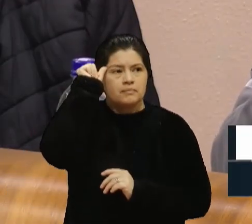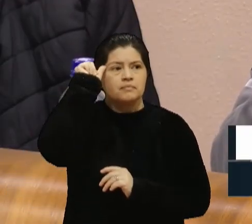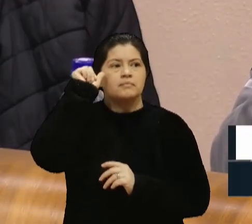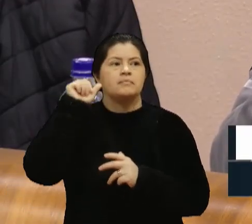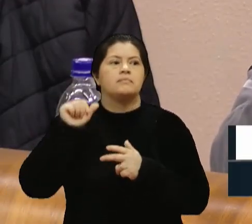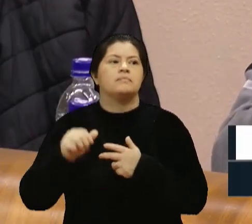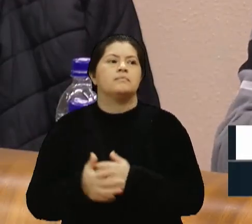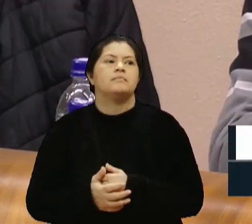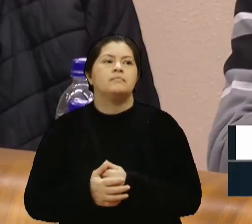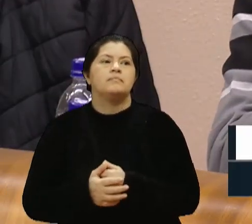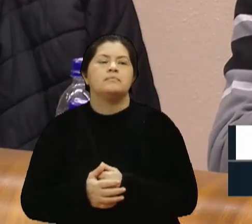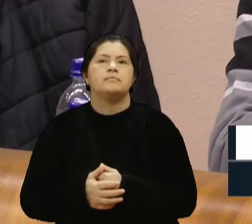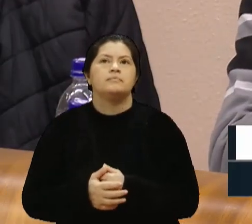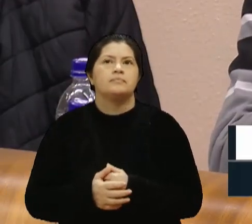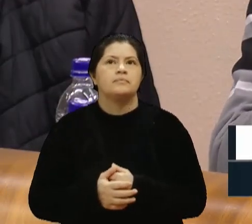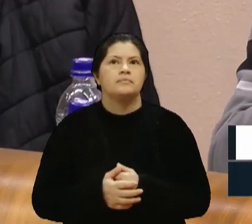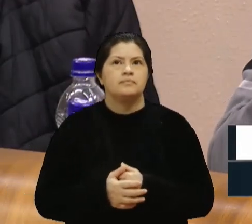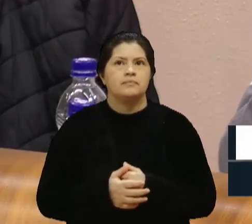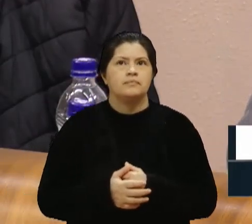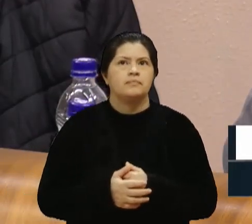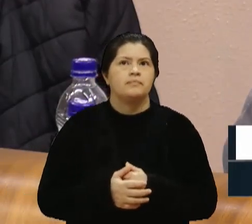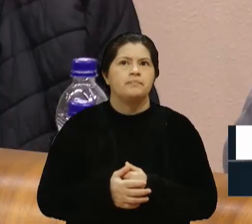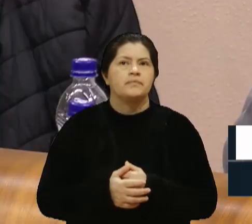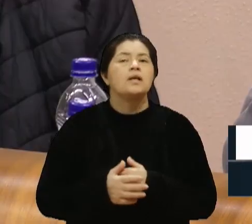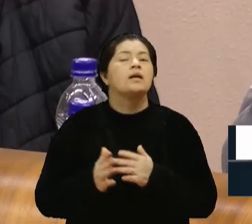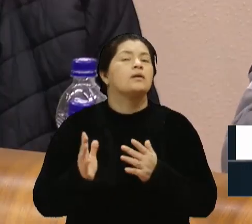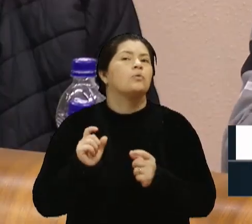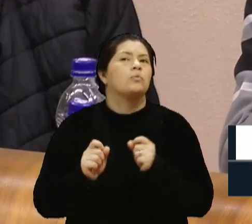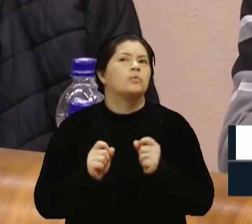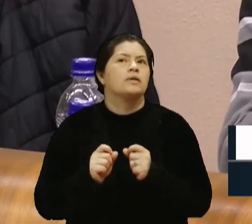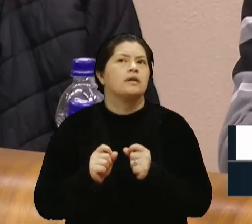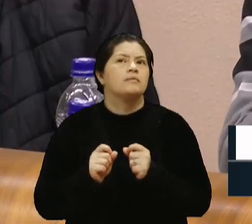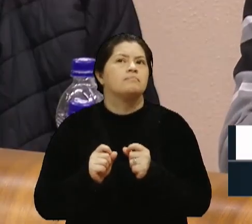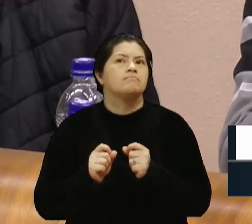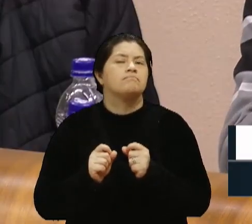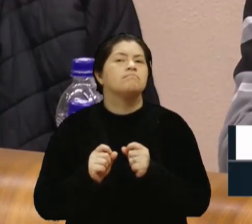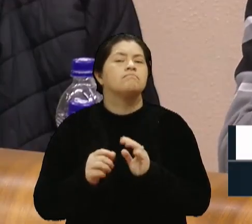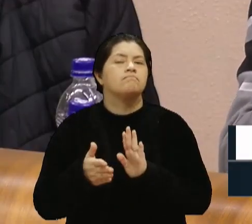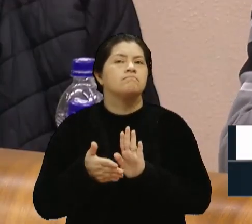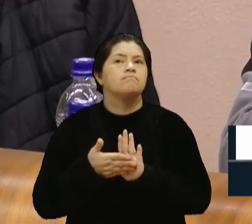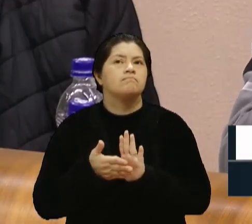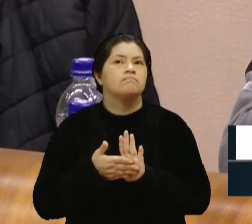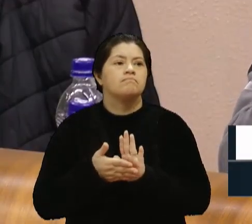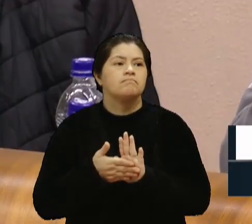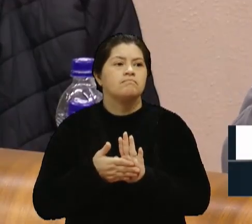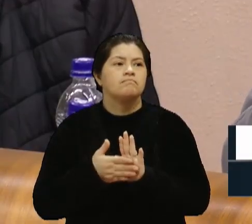eu gostaria, até faria um apelo, presidente, de que ela entrasse em pauta